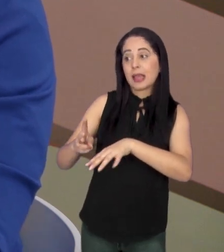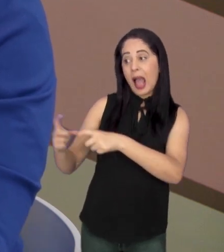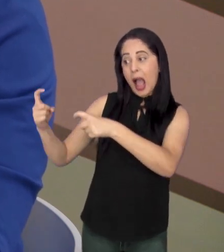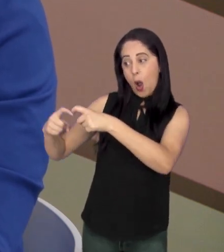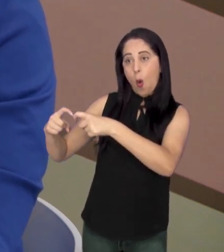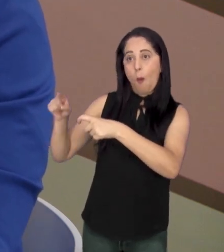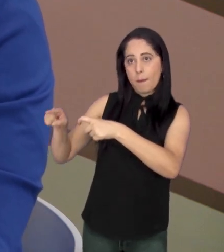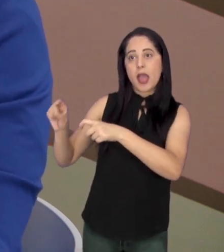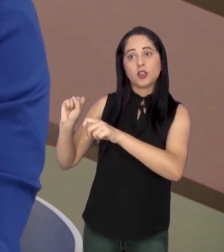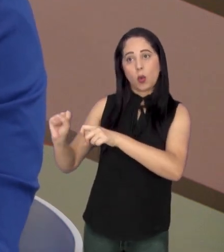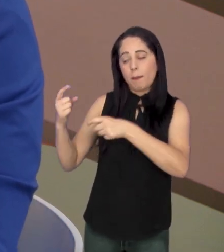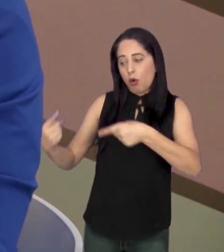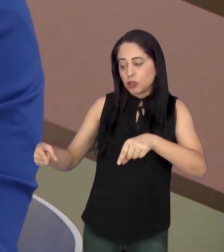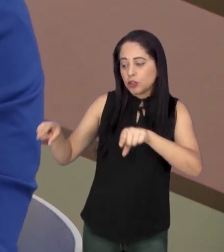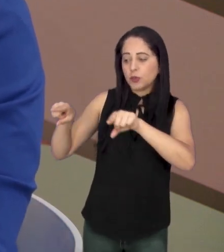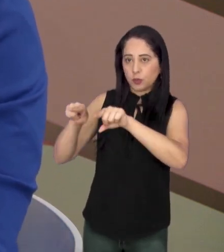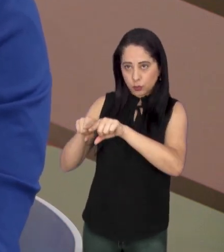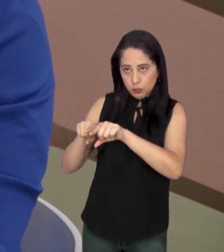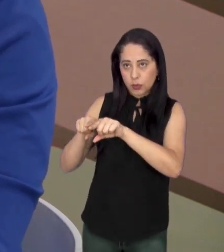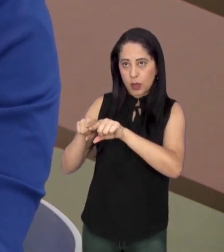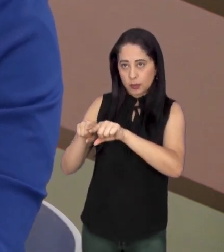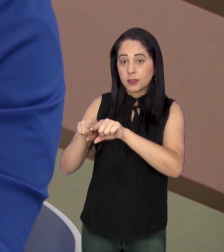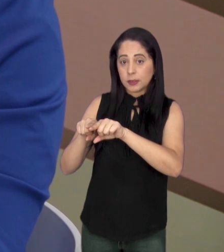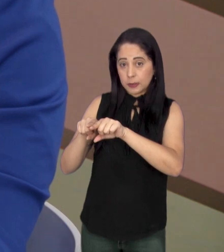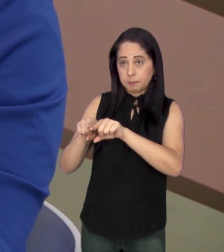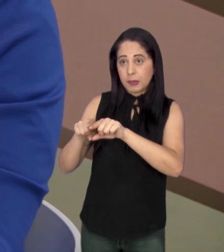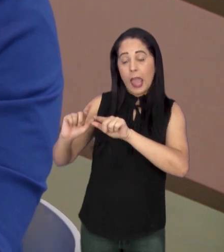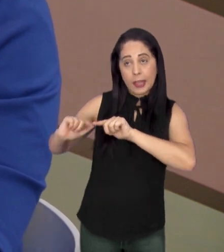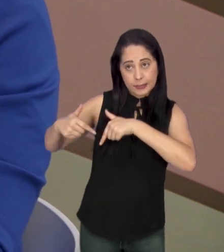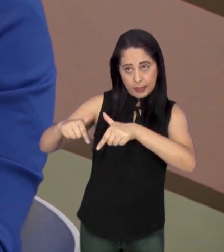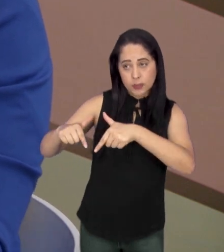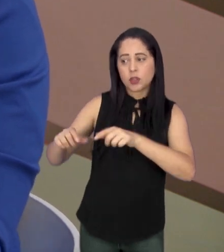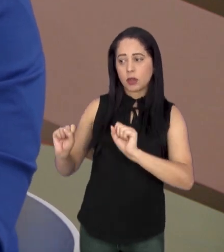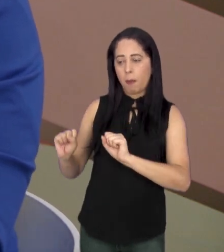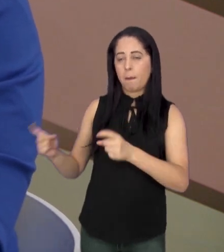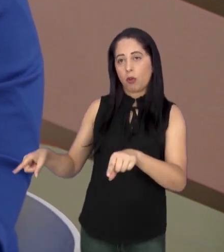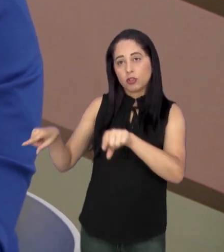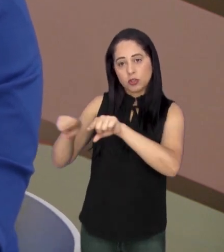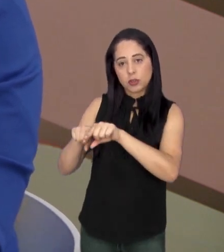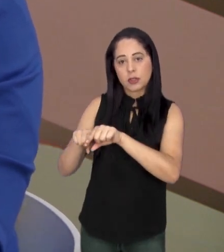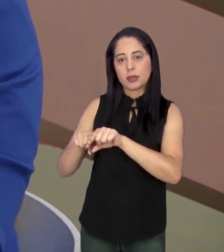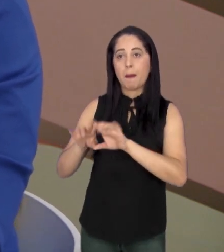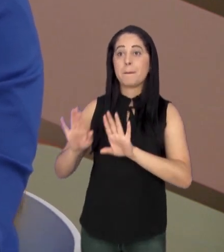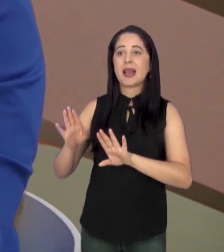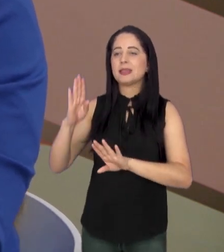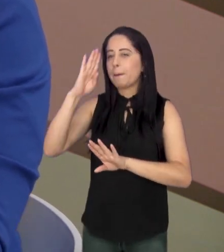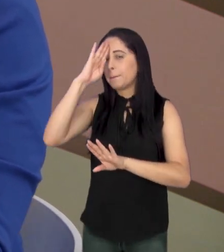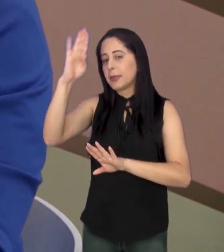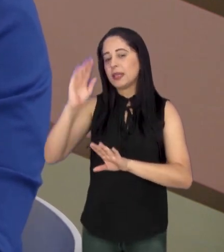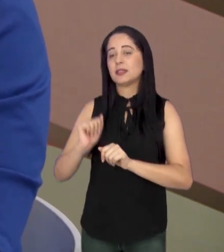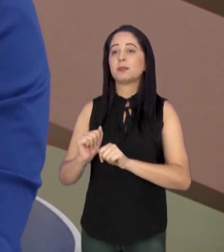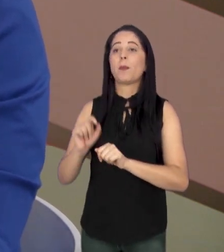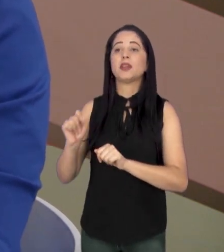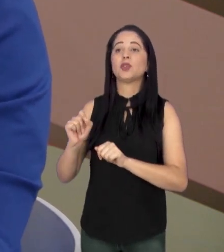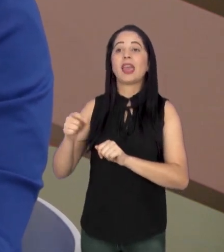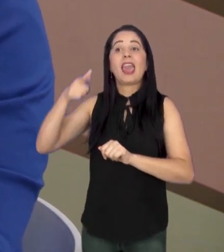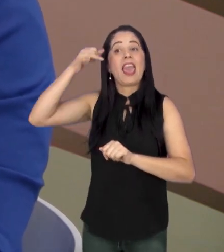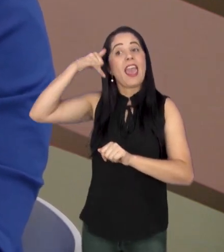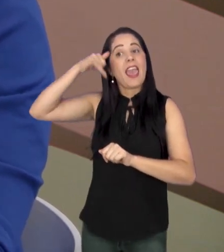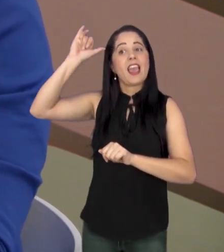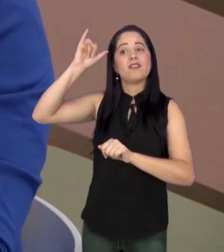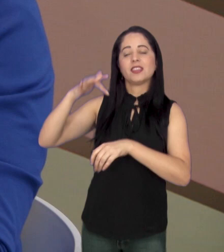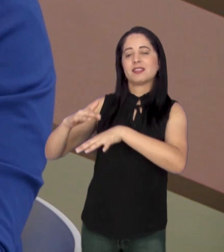tratamento integrativo com a medicina alopática tradicional, mas principalmente nos tratamentos de prevenção de